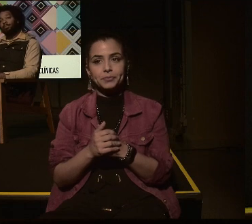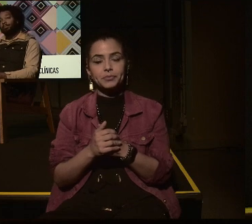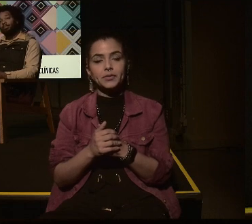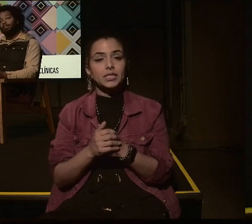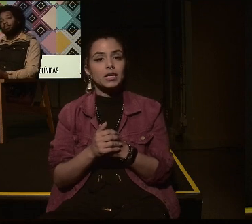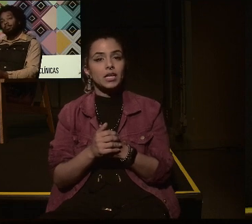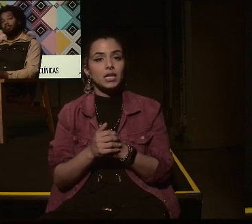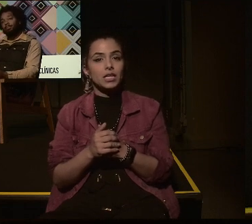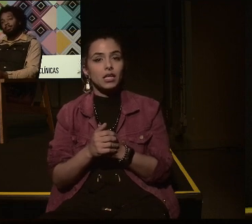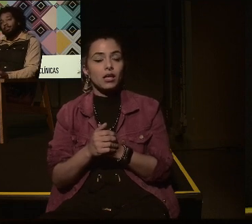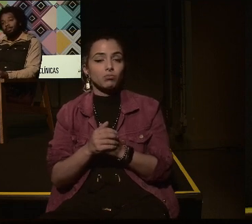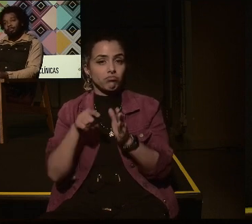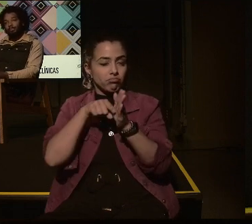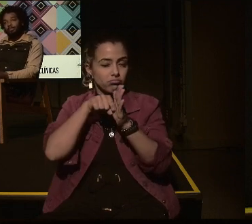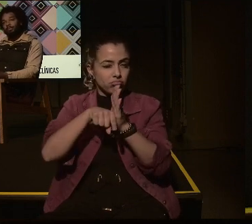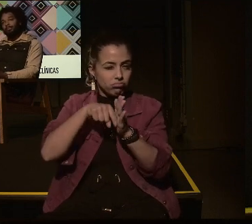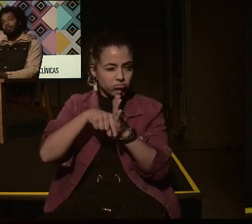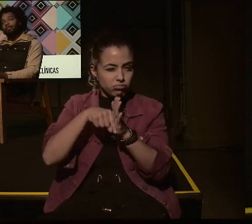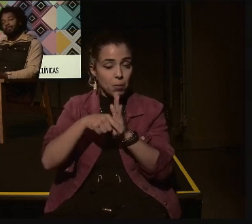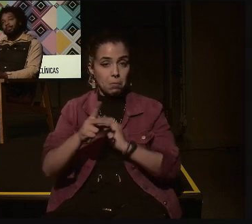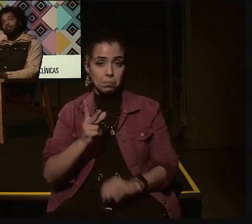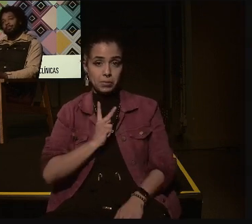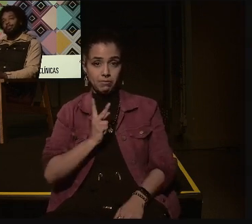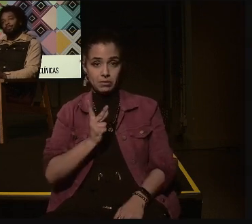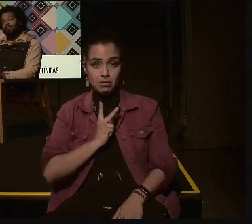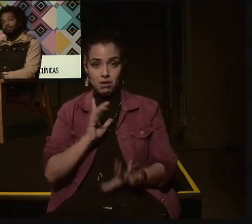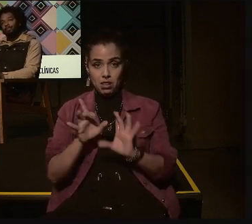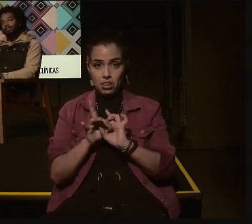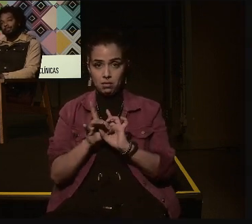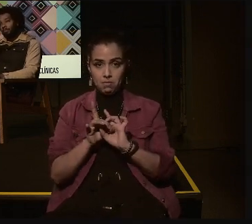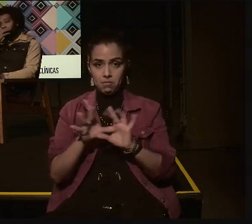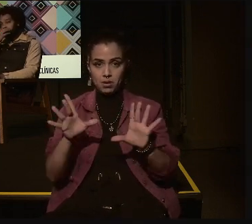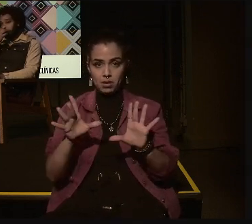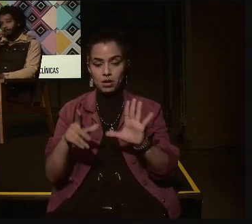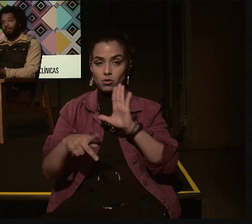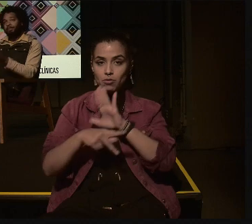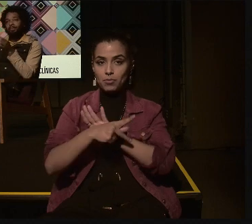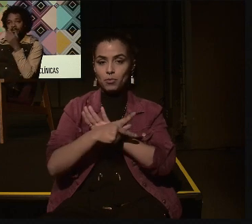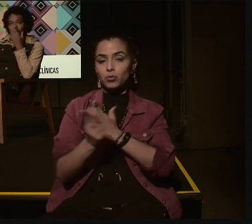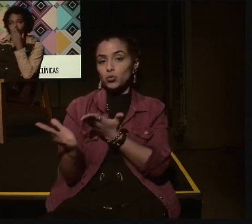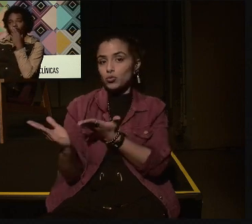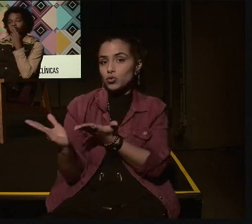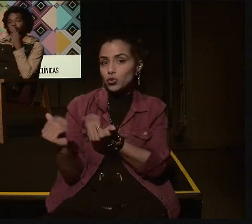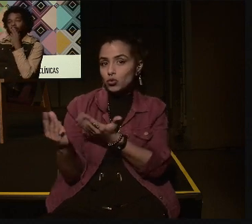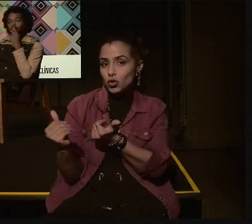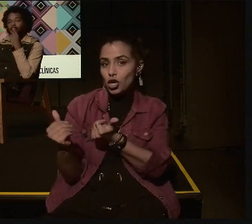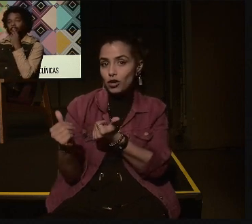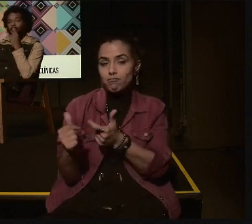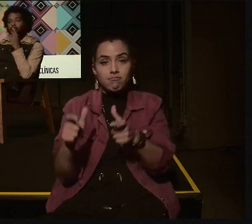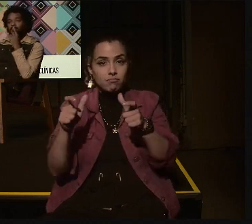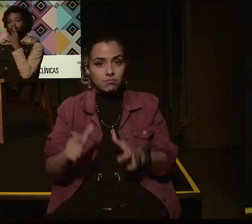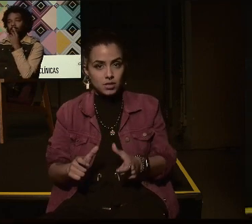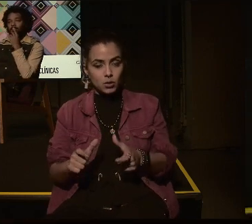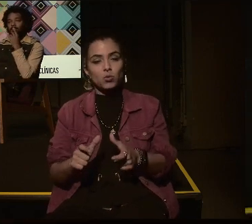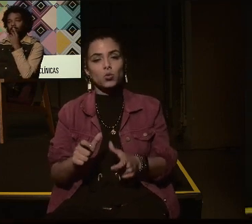privação de liberdade para jovens aqui em São Paulo, Função Casa. E